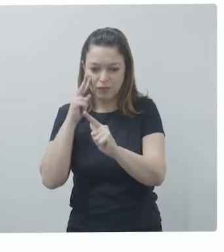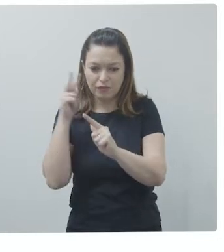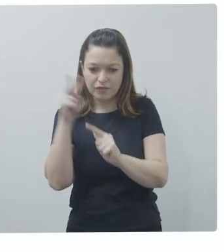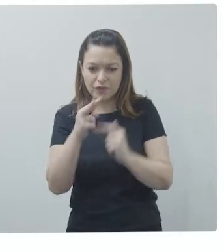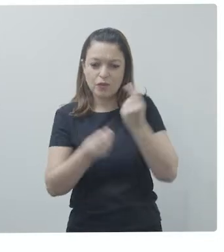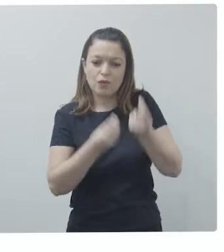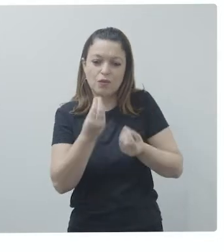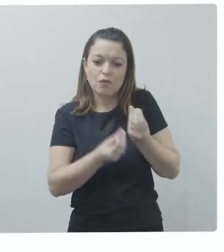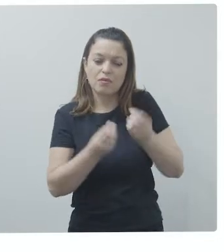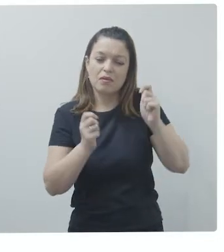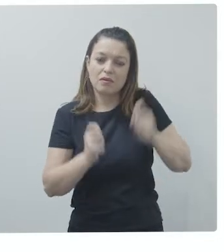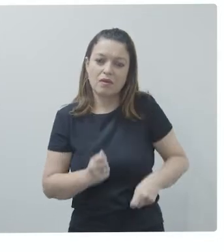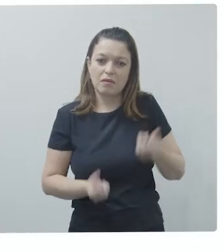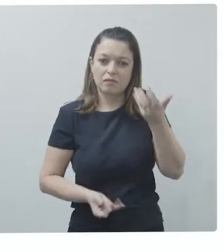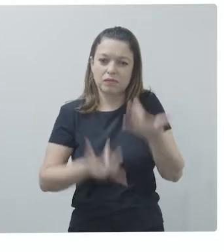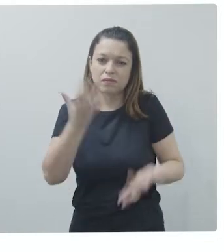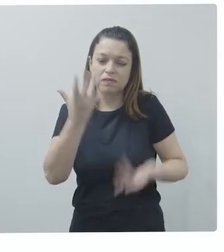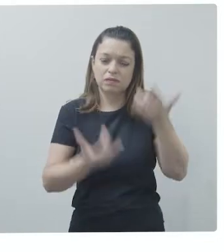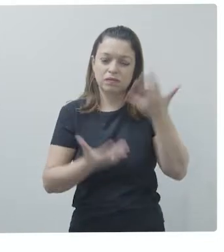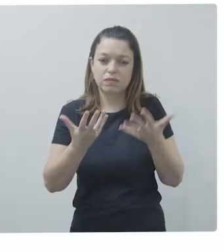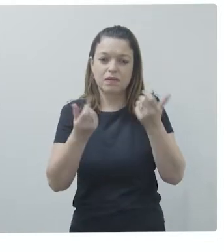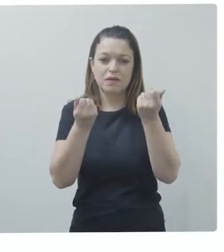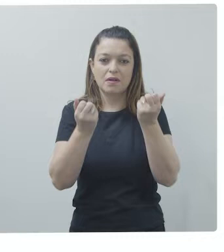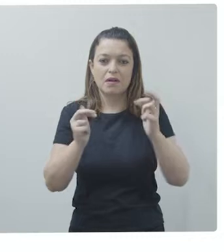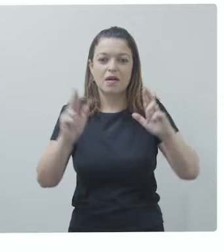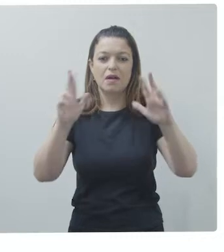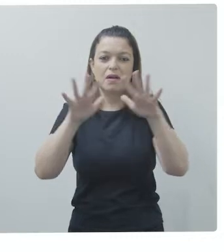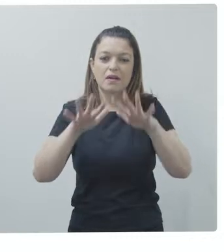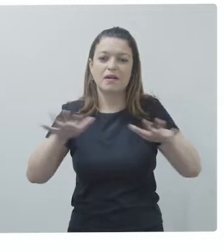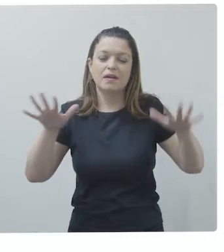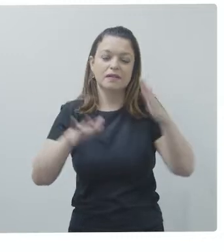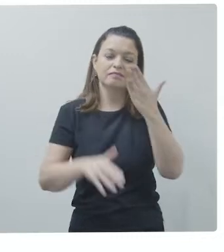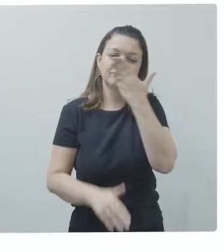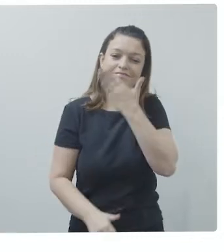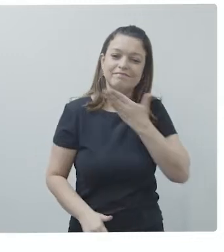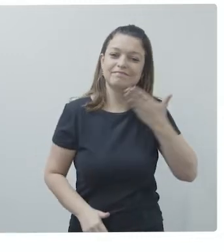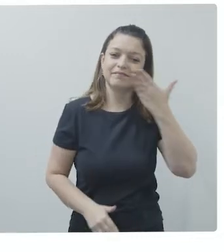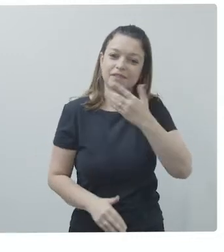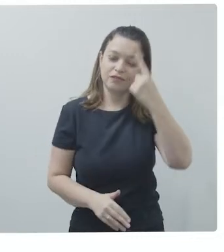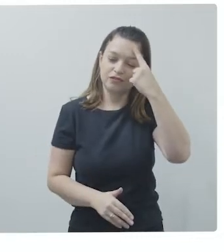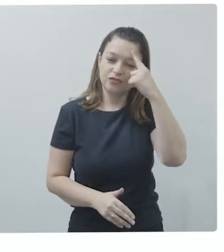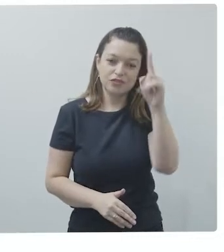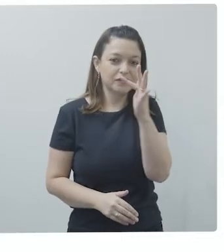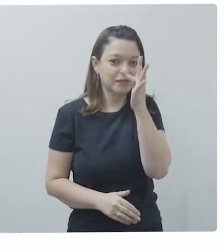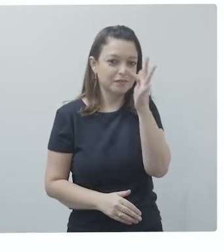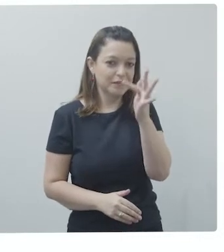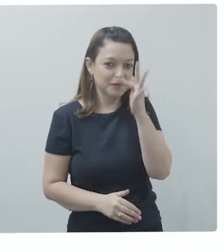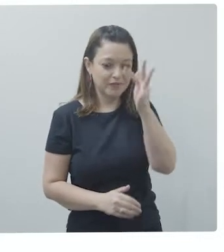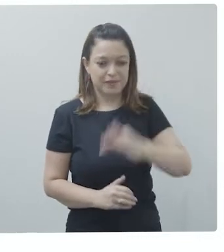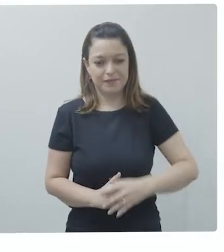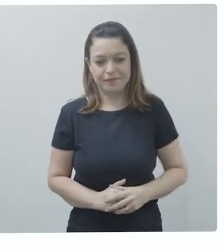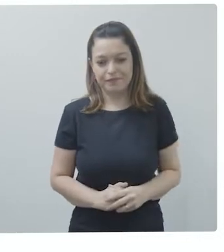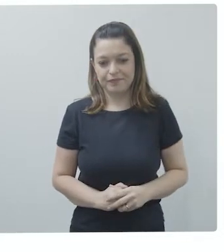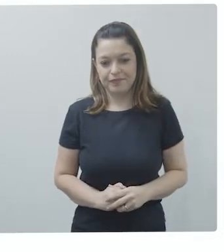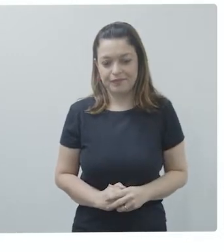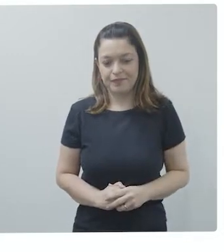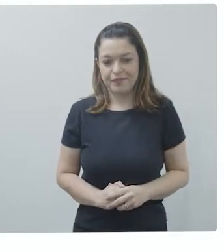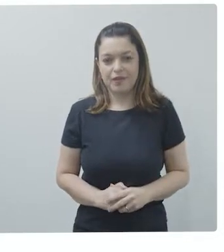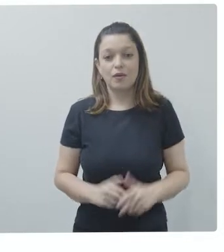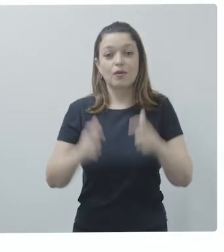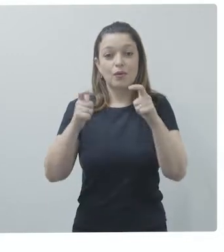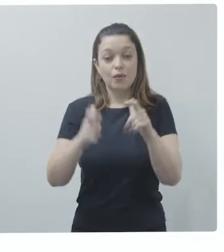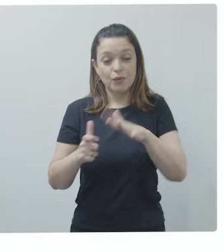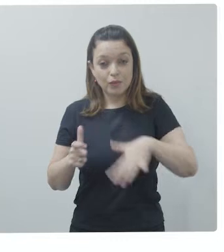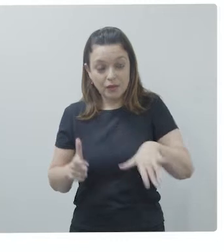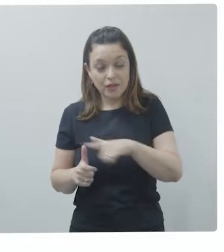deixavam o ar acima do gelo, suave e agradável, como um dia de primavera. No lugar onde o gelo